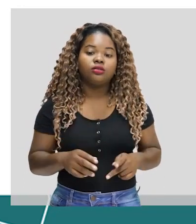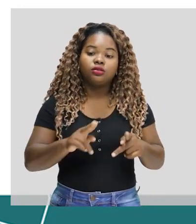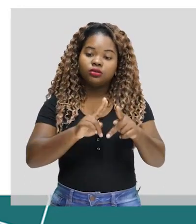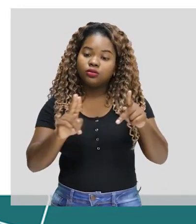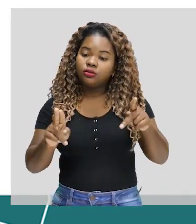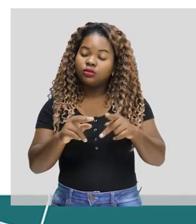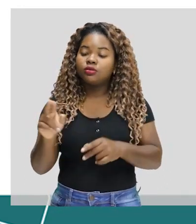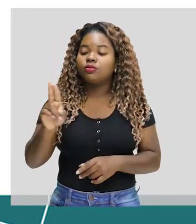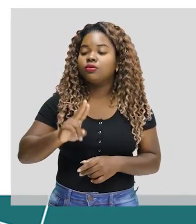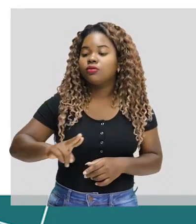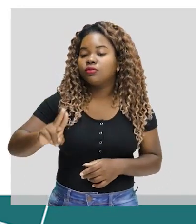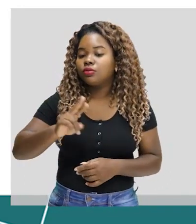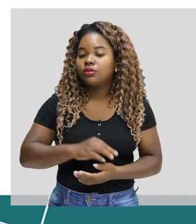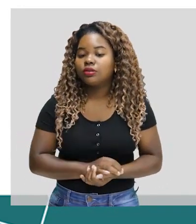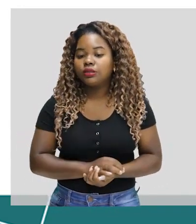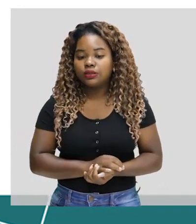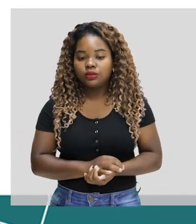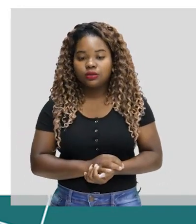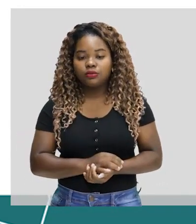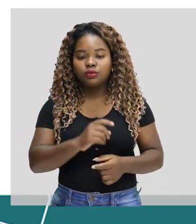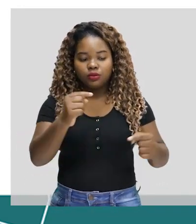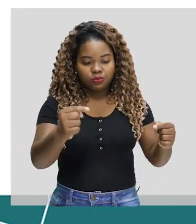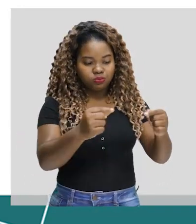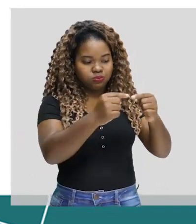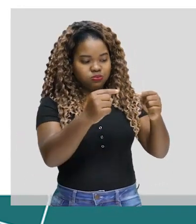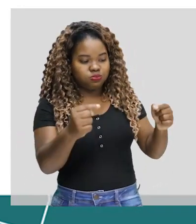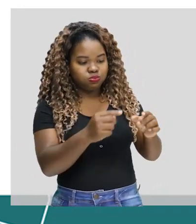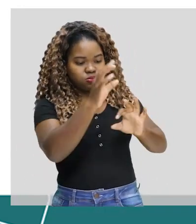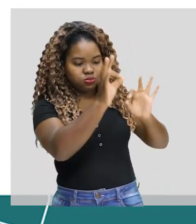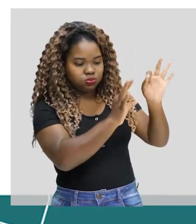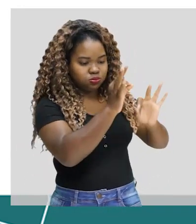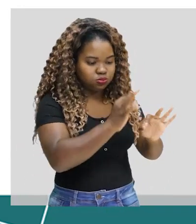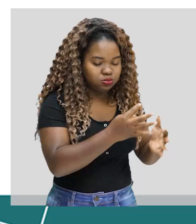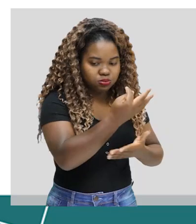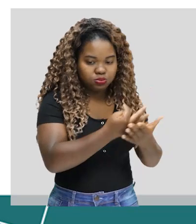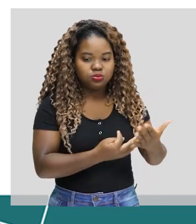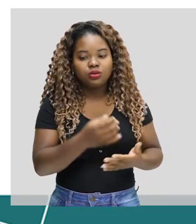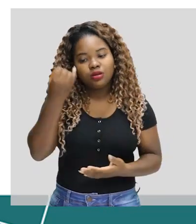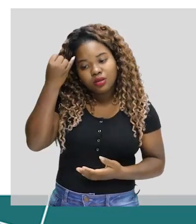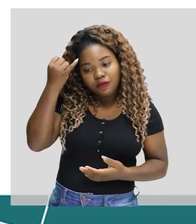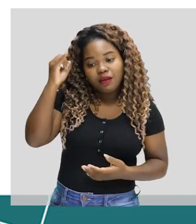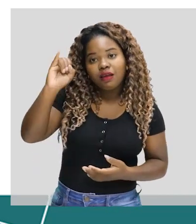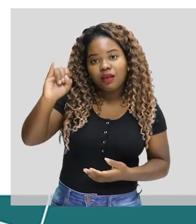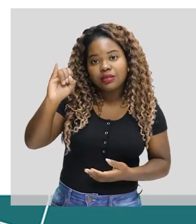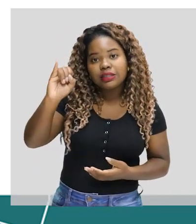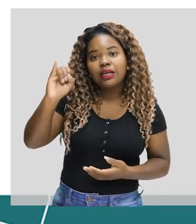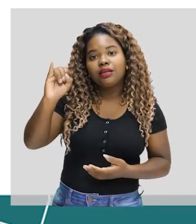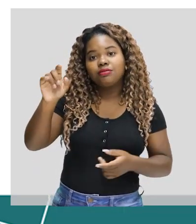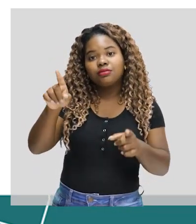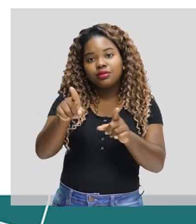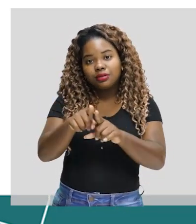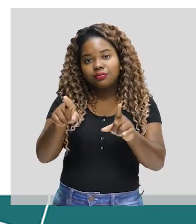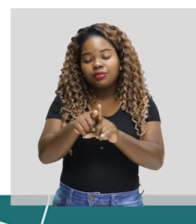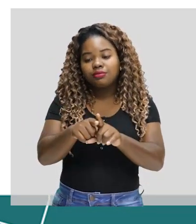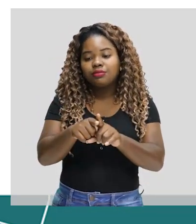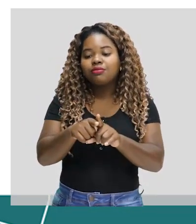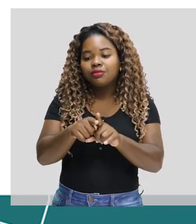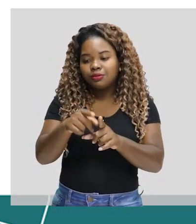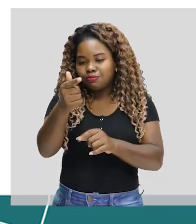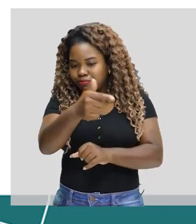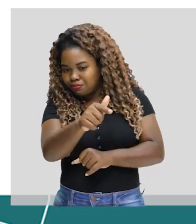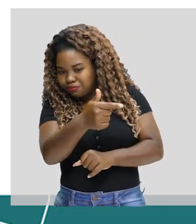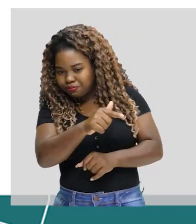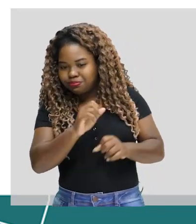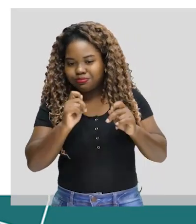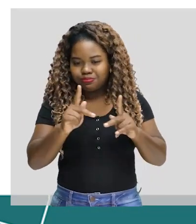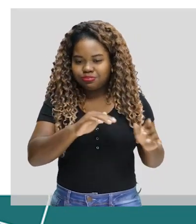são utilizados para dar coesão, coerência textual e evitar repetição. Tá? Falando inicialmente dos nossos